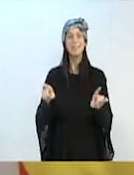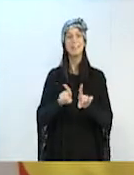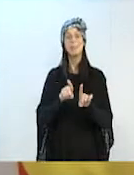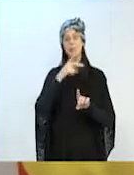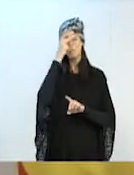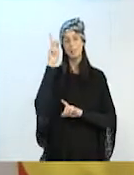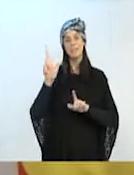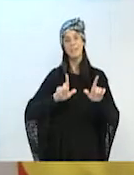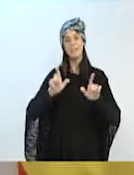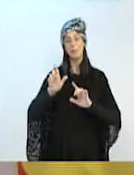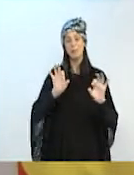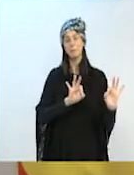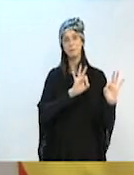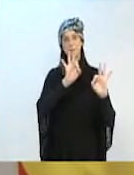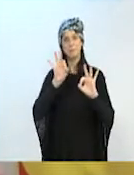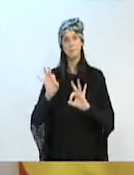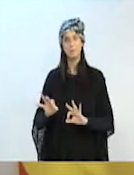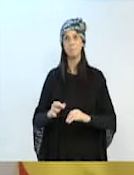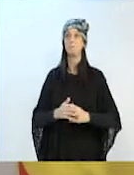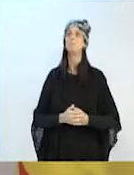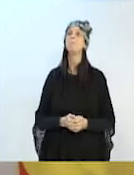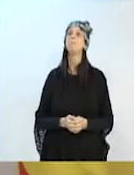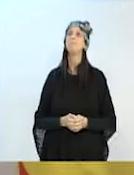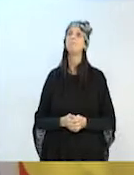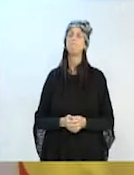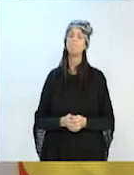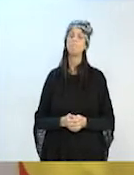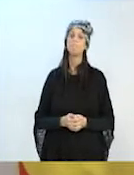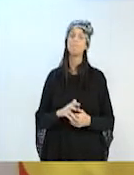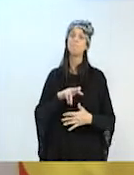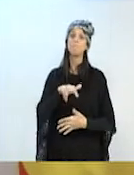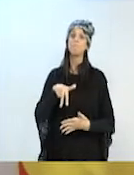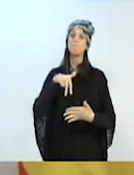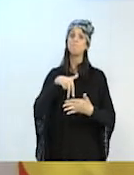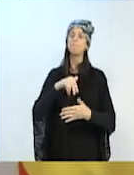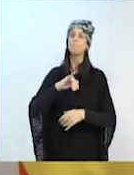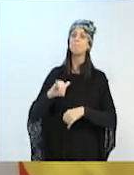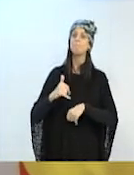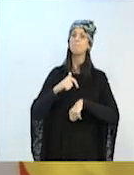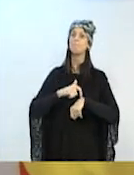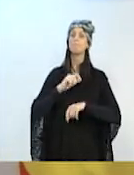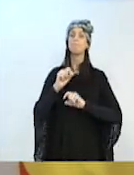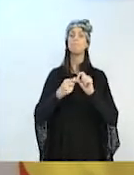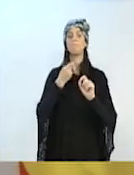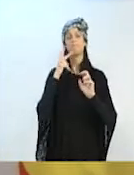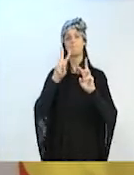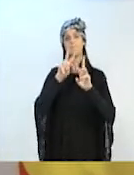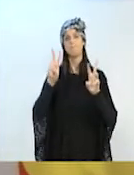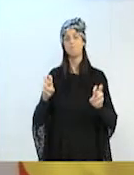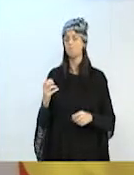TVL. Vamos ocupar o nosso espaço aqui hoje para falar de um tema bastante importante para a cidade.